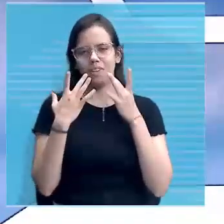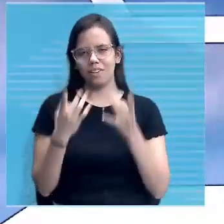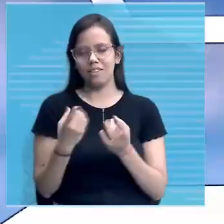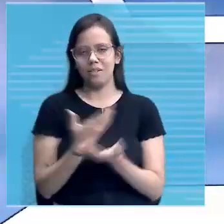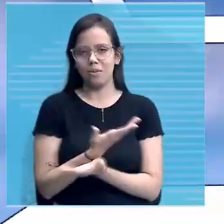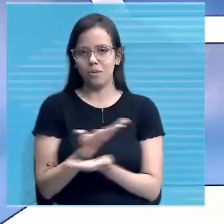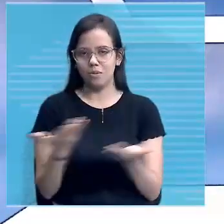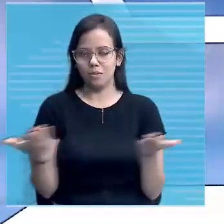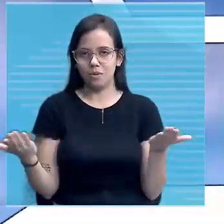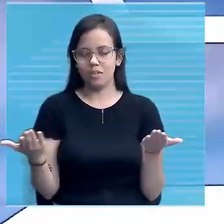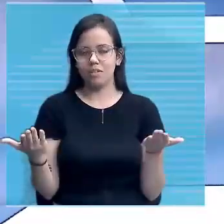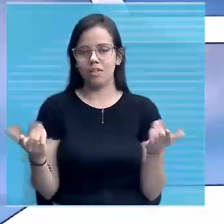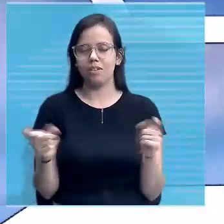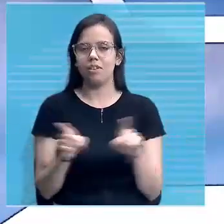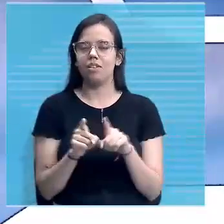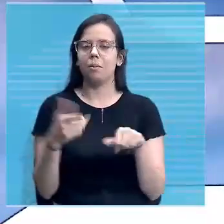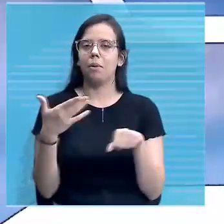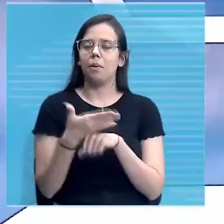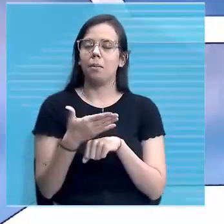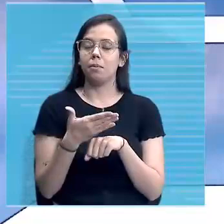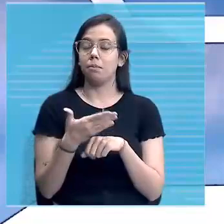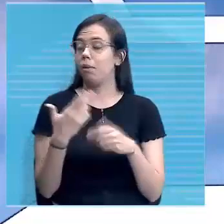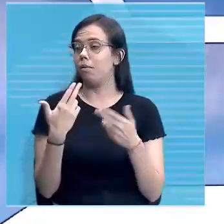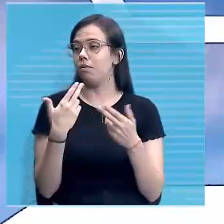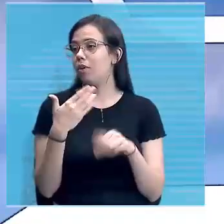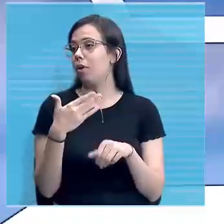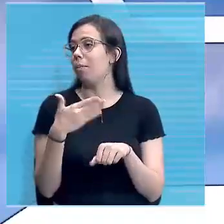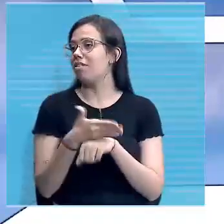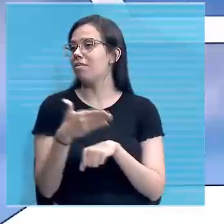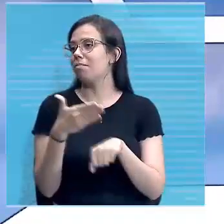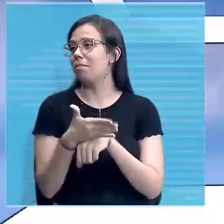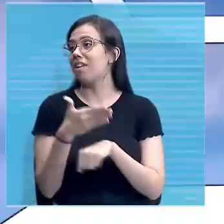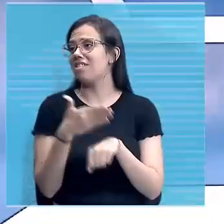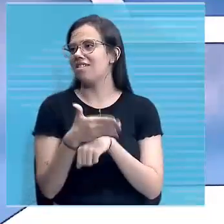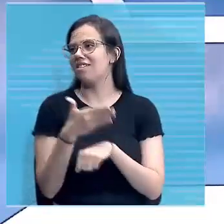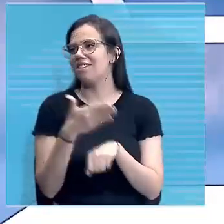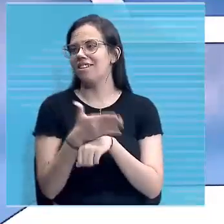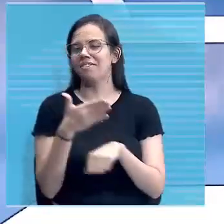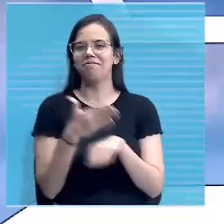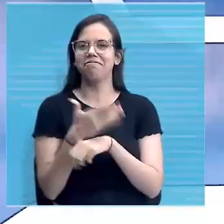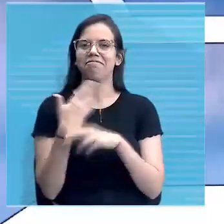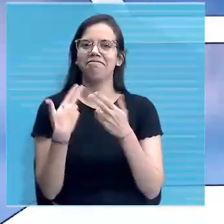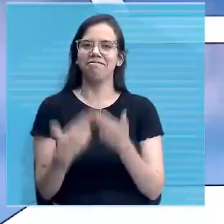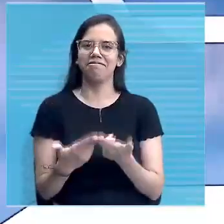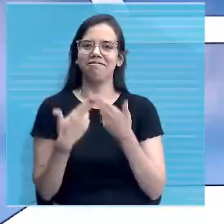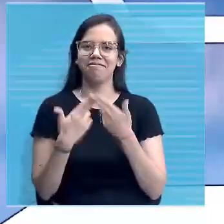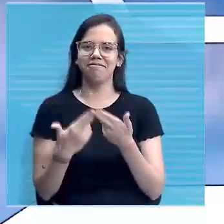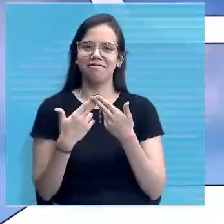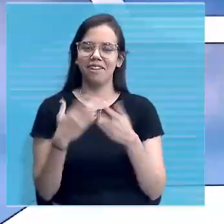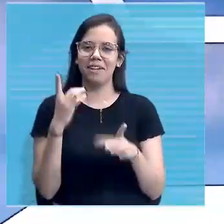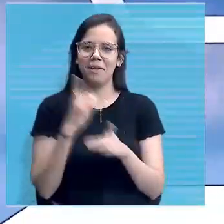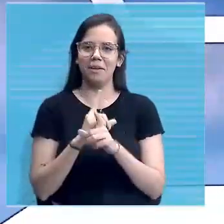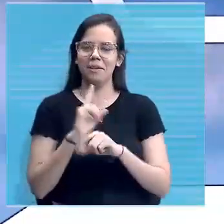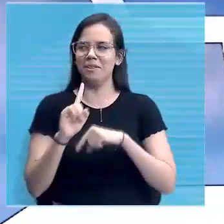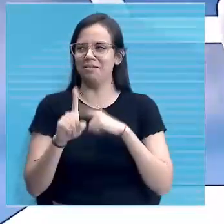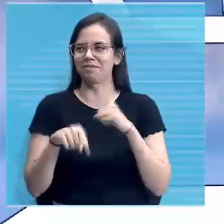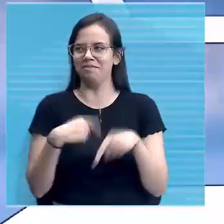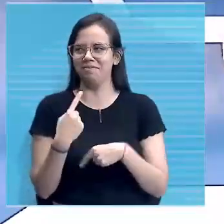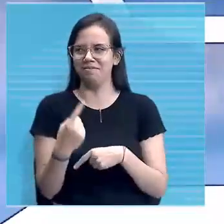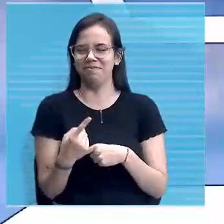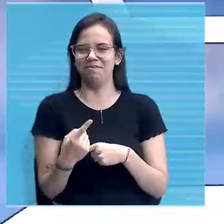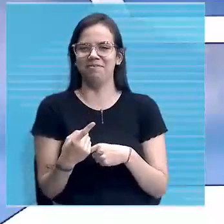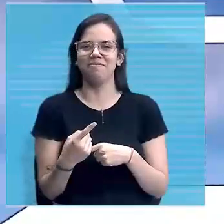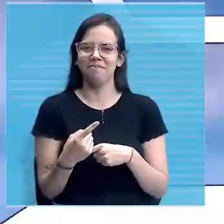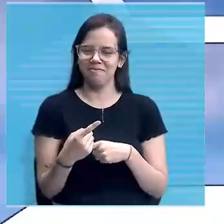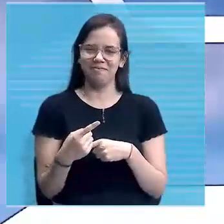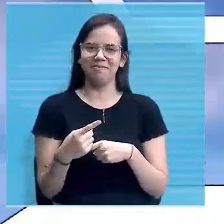de vocês Muito obrigado pela paciência tá a gente se encontra na próxima vou trazer essa questão de novo